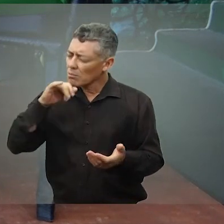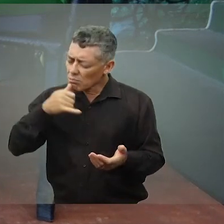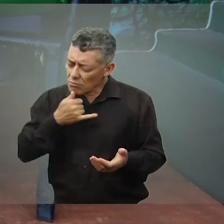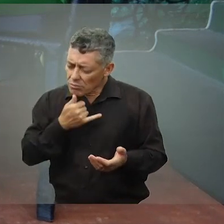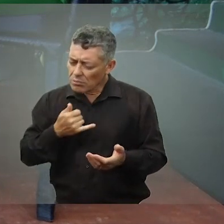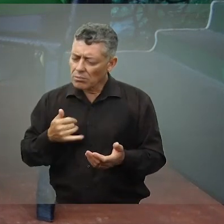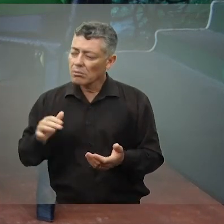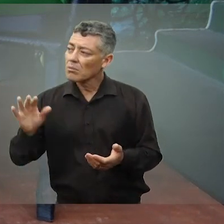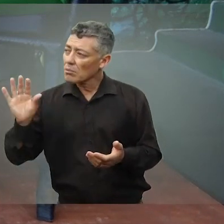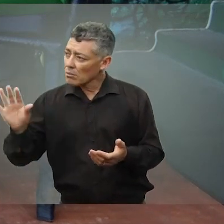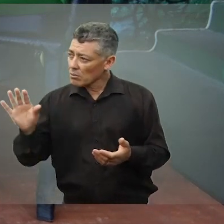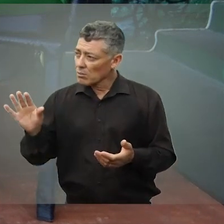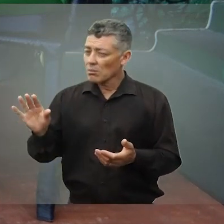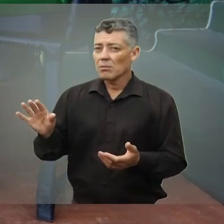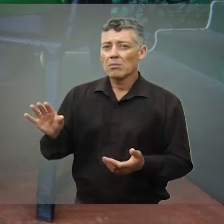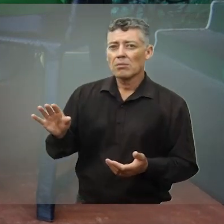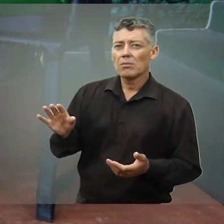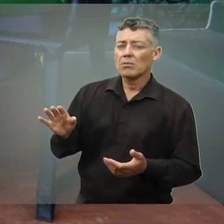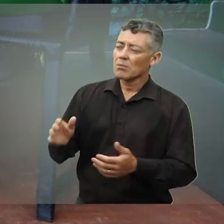Ele fala, rapaz, pega o CD da Pimenta,